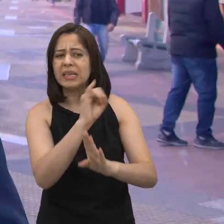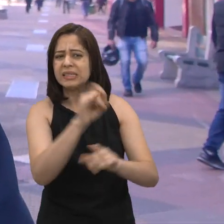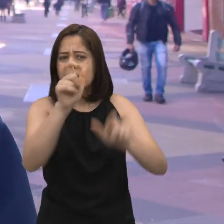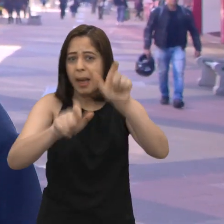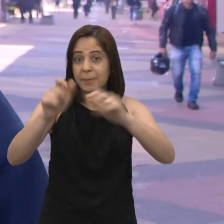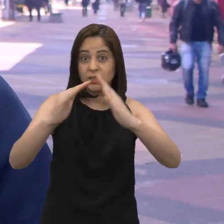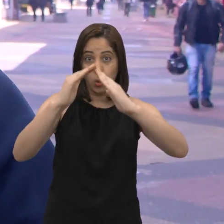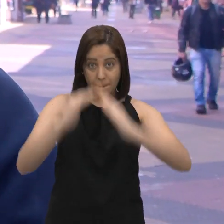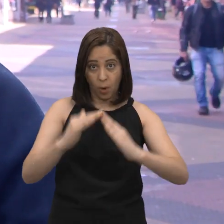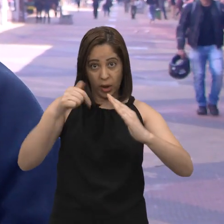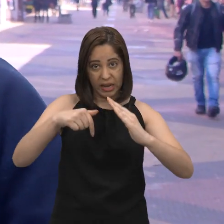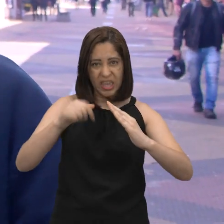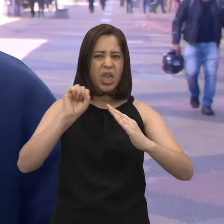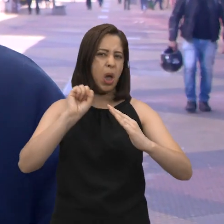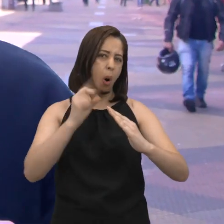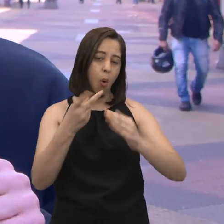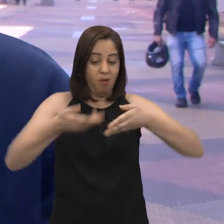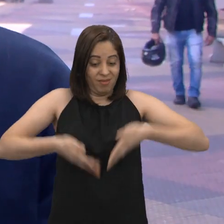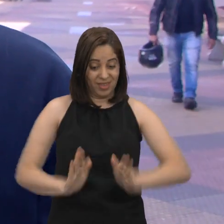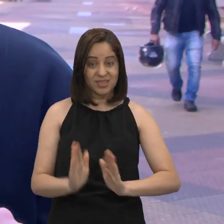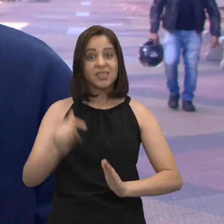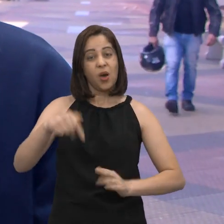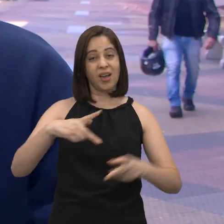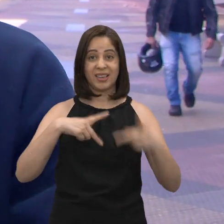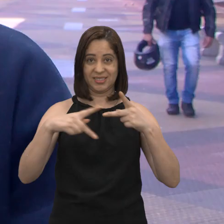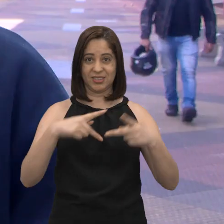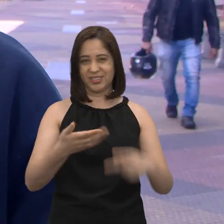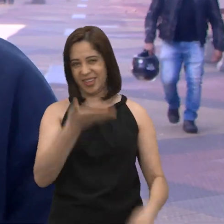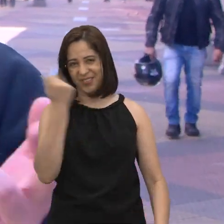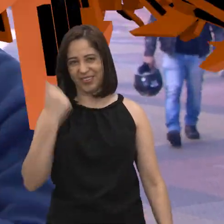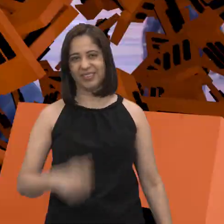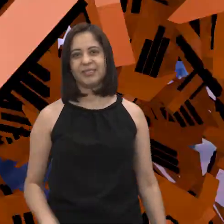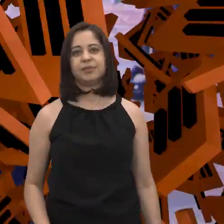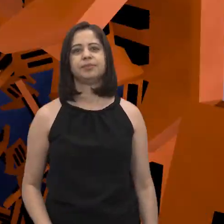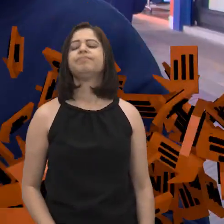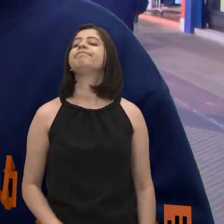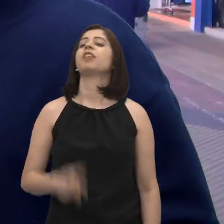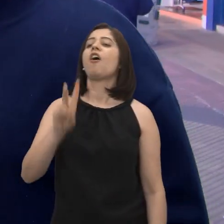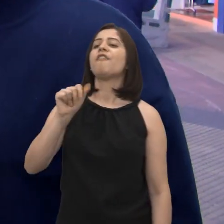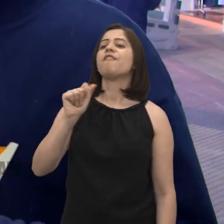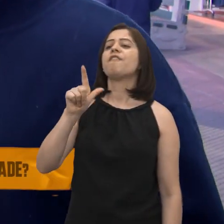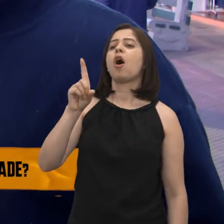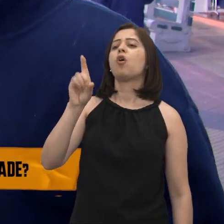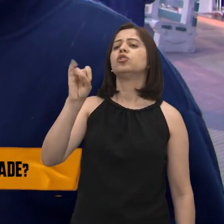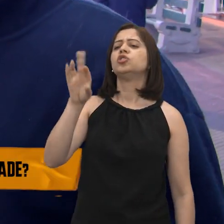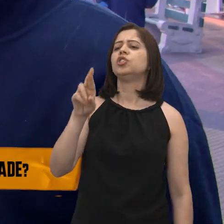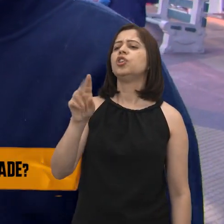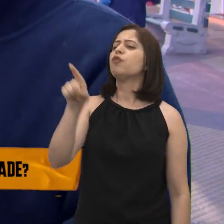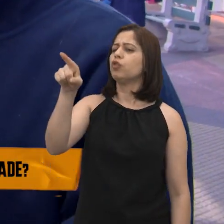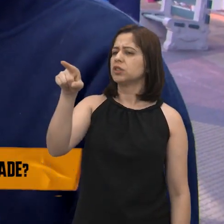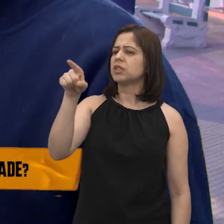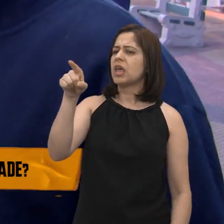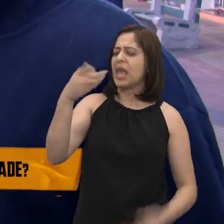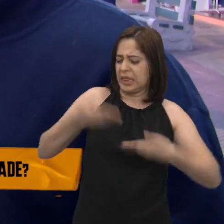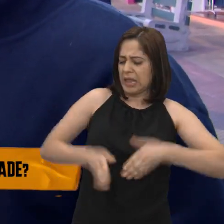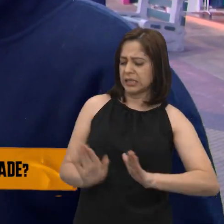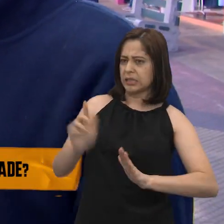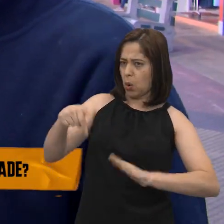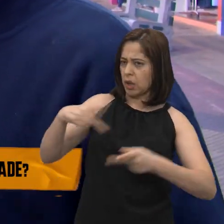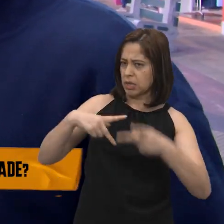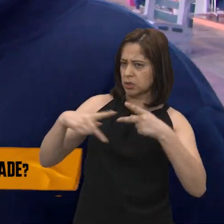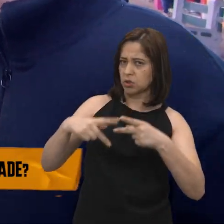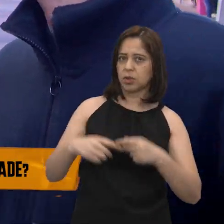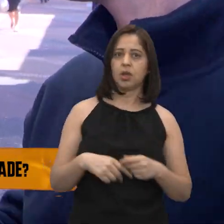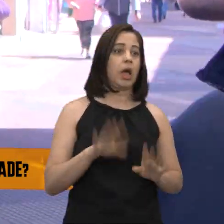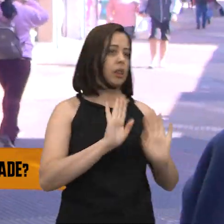que vieram para cá ou se tem mais pessoas que nasceram aqui em São José dos Campos. Bora lá. Valdir, me diz uma coisa, o senhor é natural de São José dos Campos